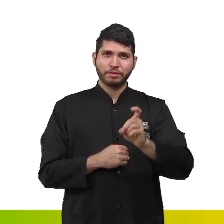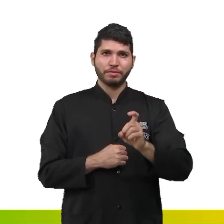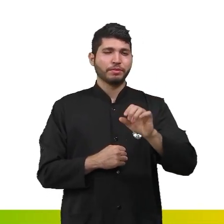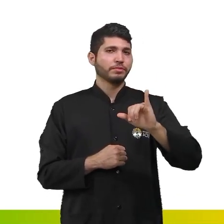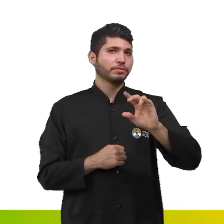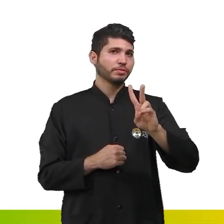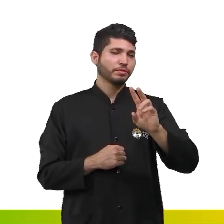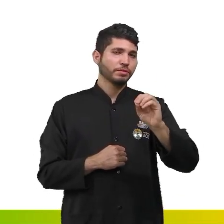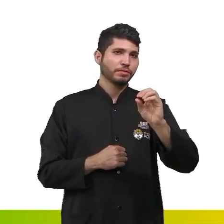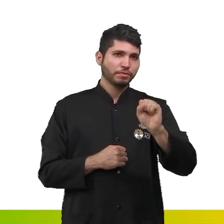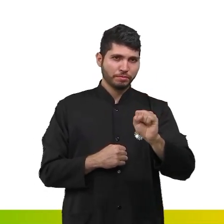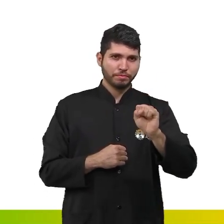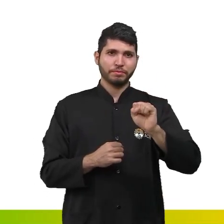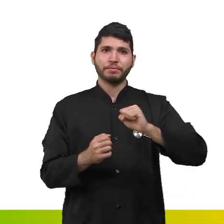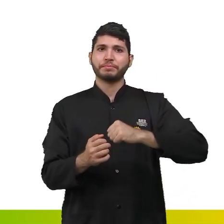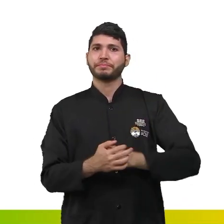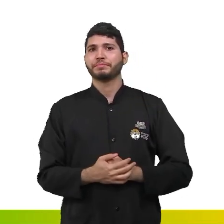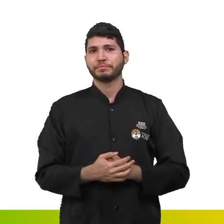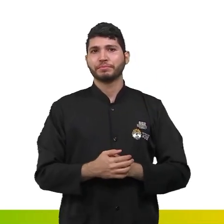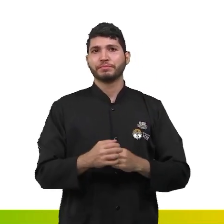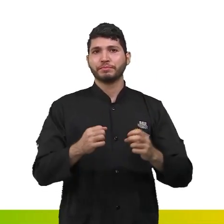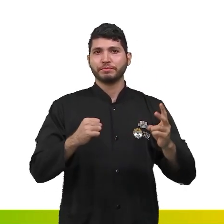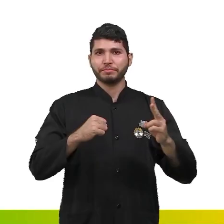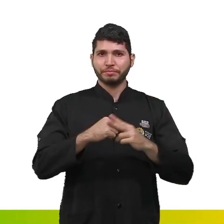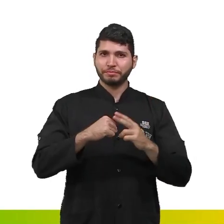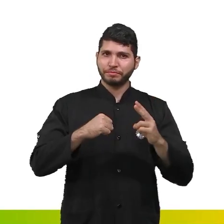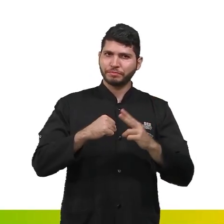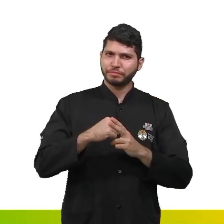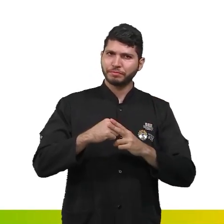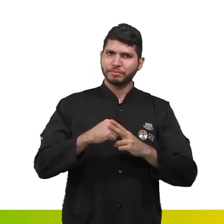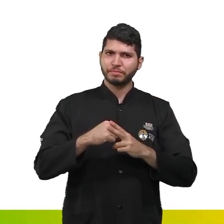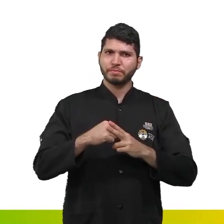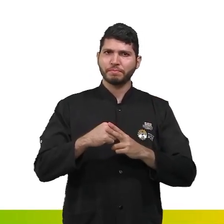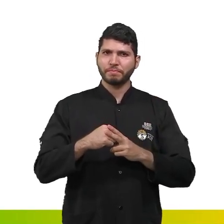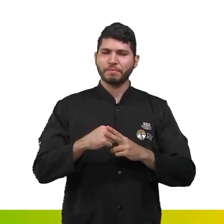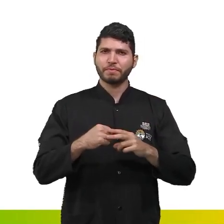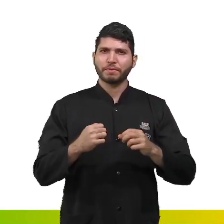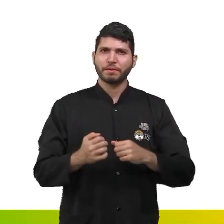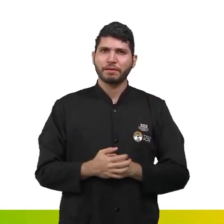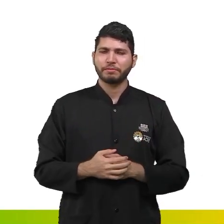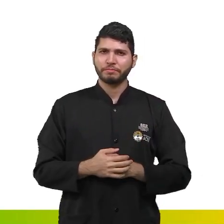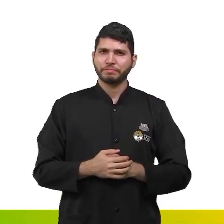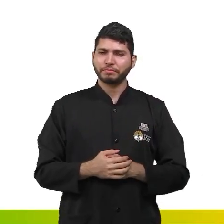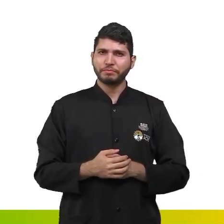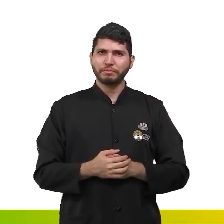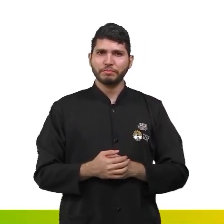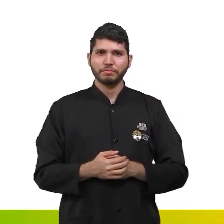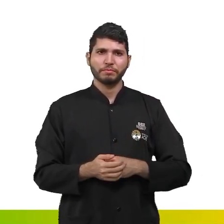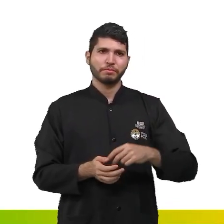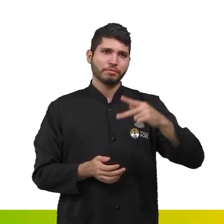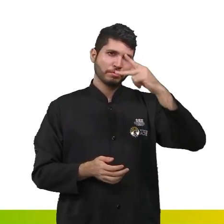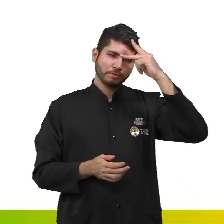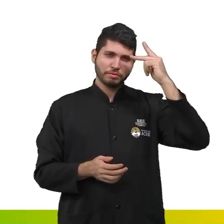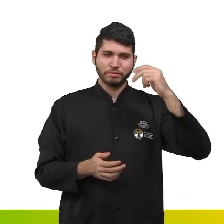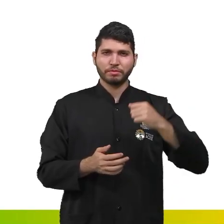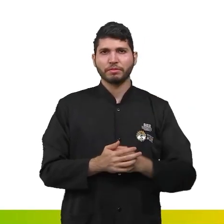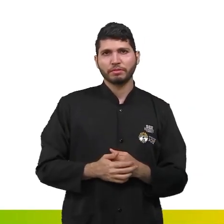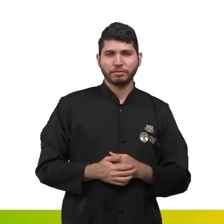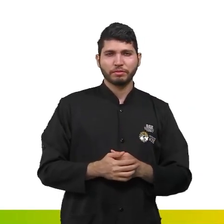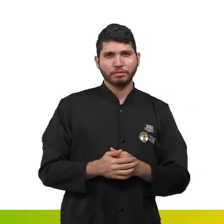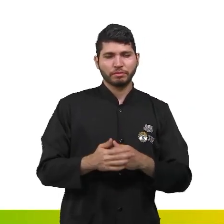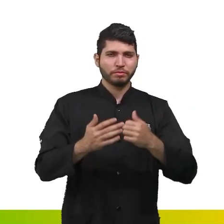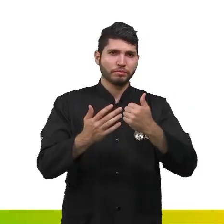chamados também aí de sujeitos, né? O sujeito que pratica e sofre a ação, né?